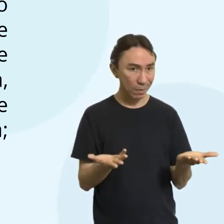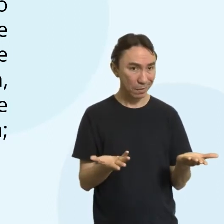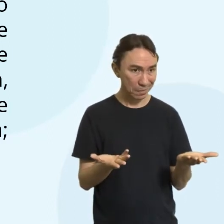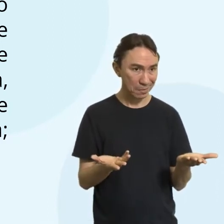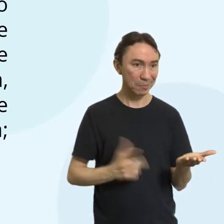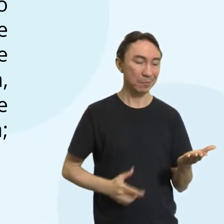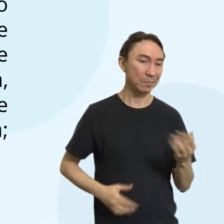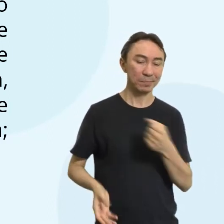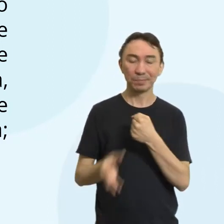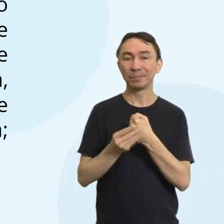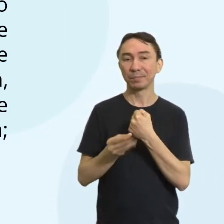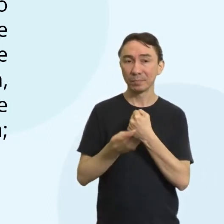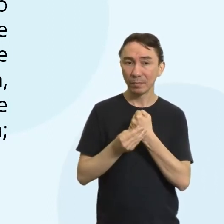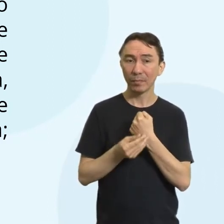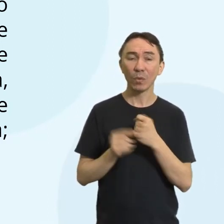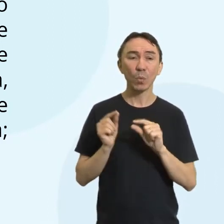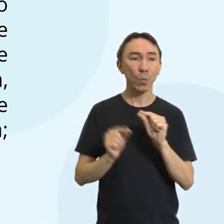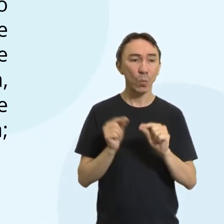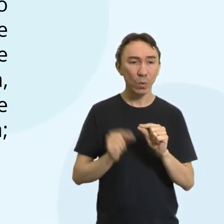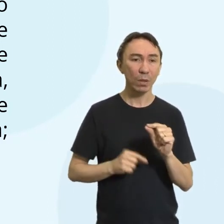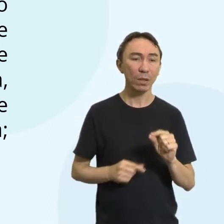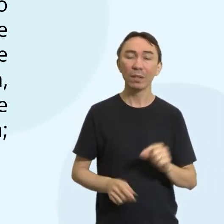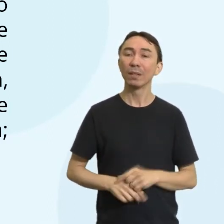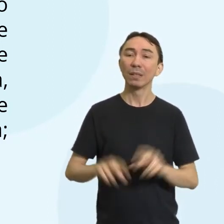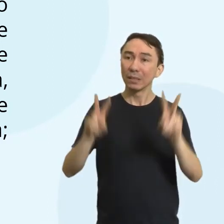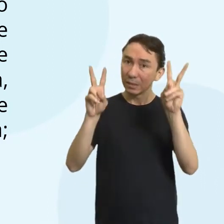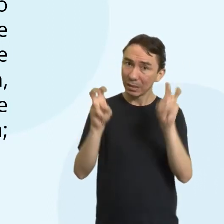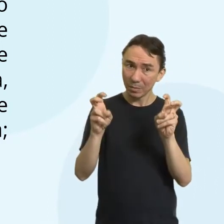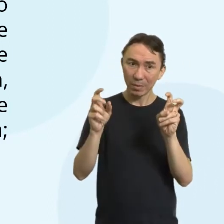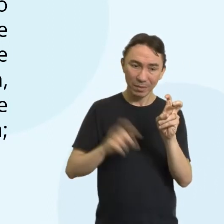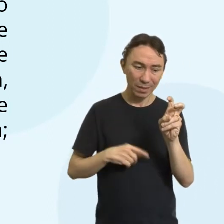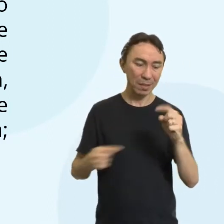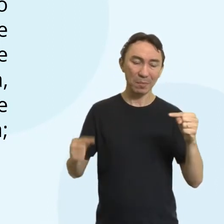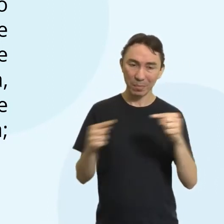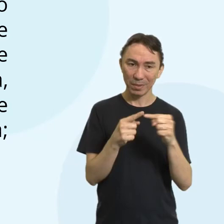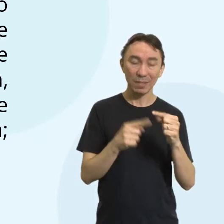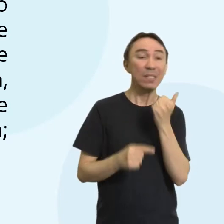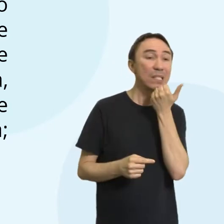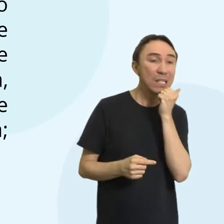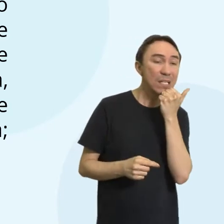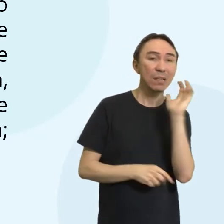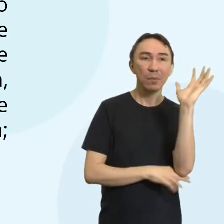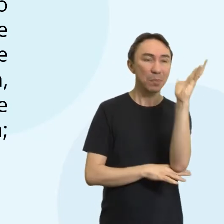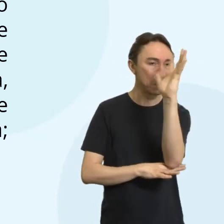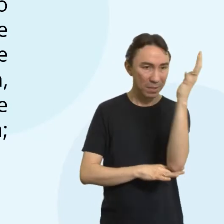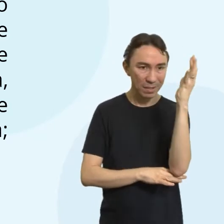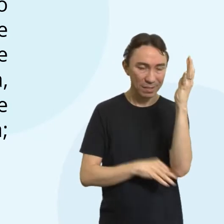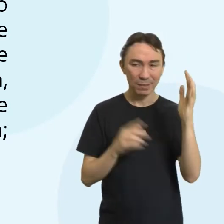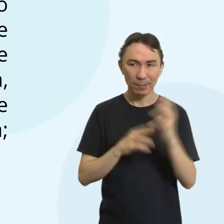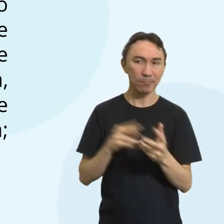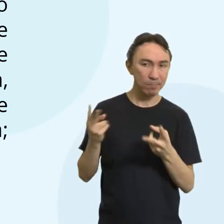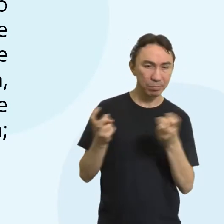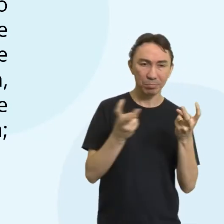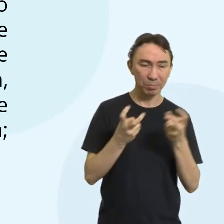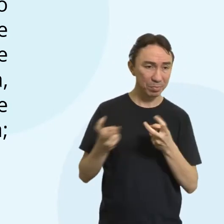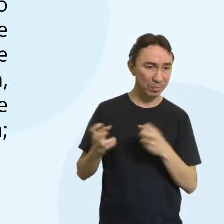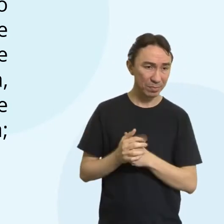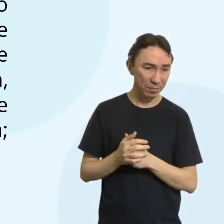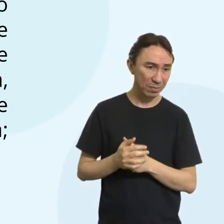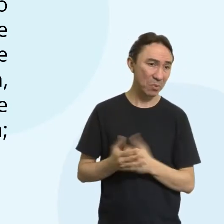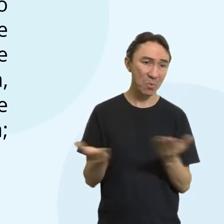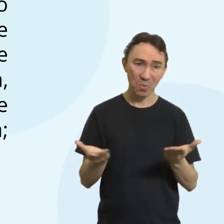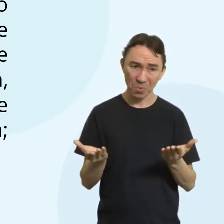conhecimento a interpretação dos temas voltados às ciências da natureza. Nós vivemos num mundo em que a internet está